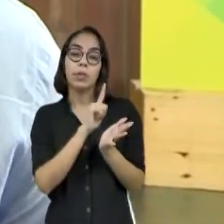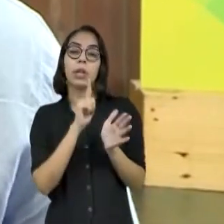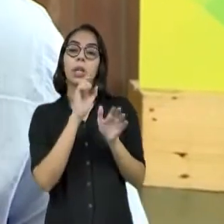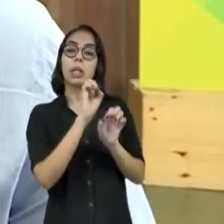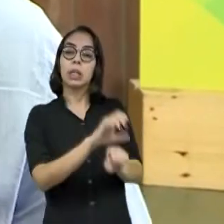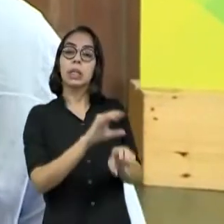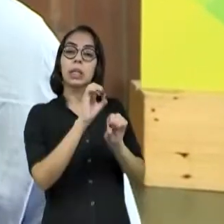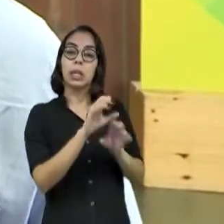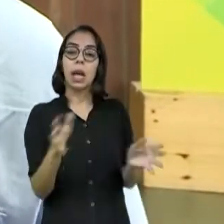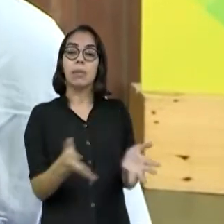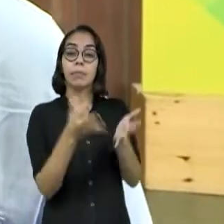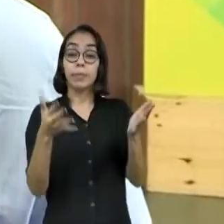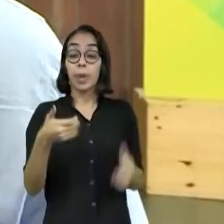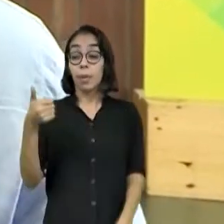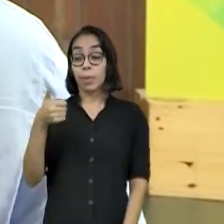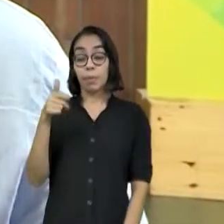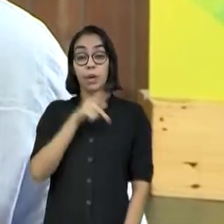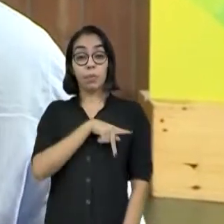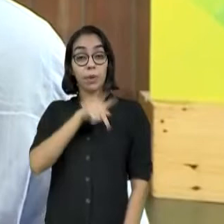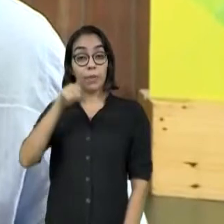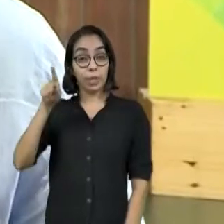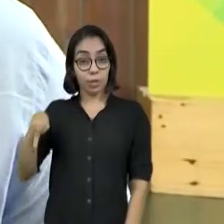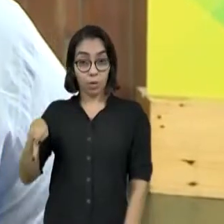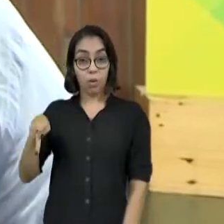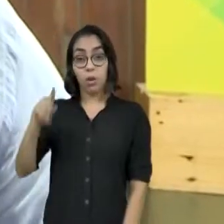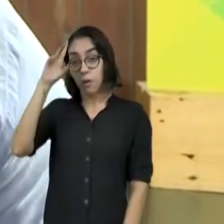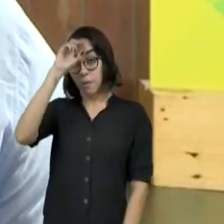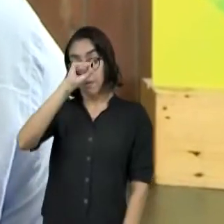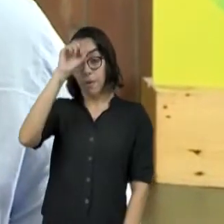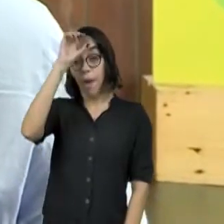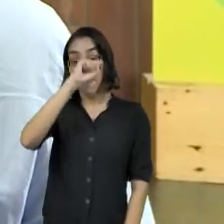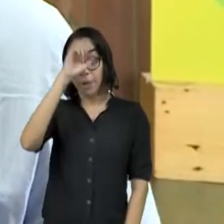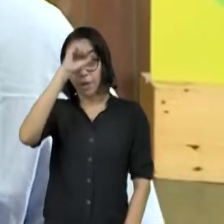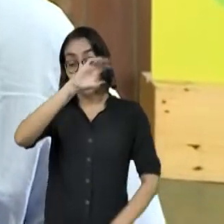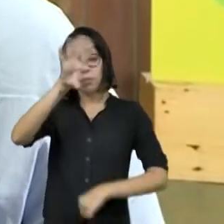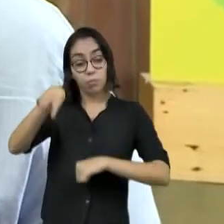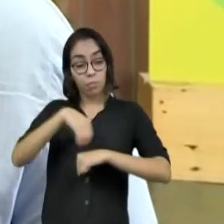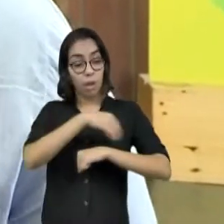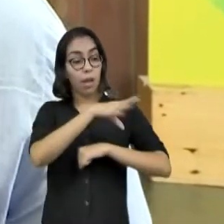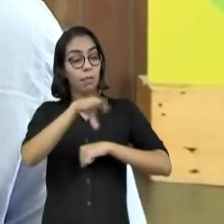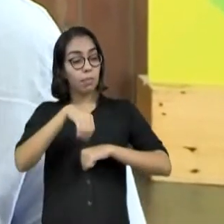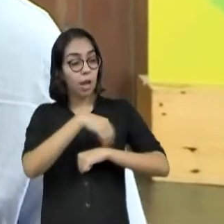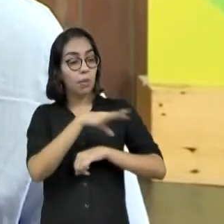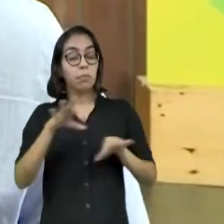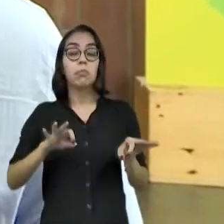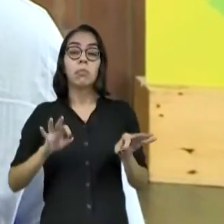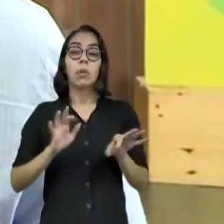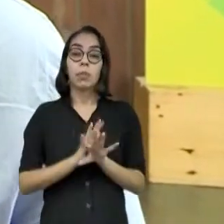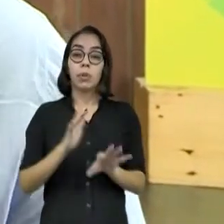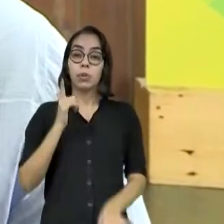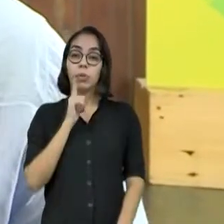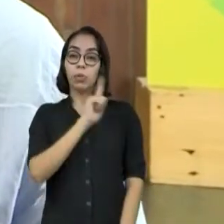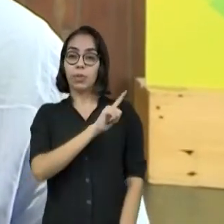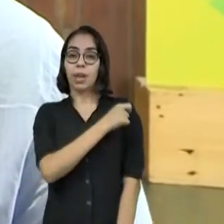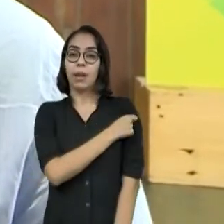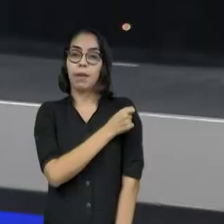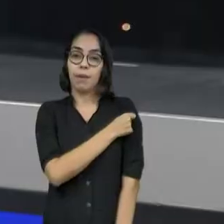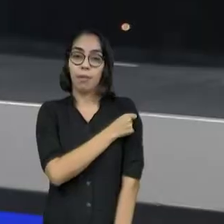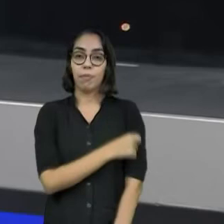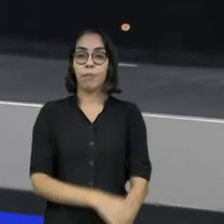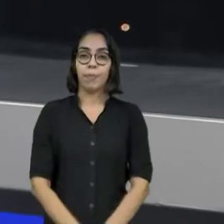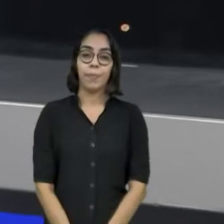Então primeiro a gente se capacita dentro da plataforma e posteriormente a gente leva todos esses ensinamentos que a gente obteve para os nossos alunos.